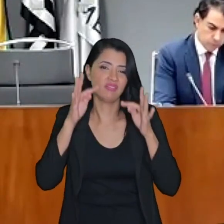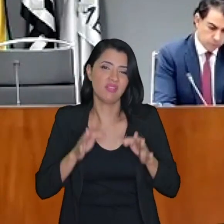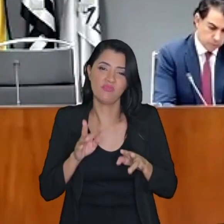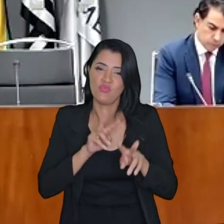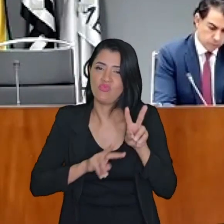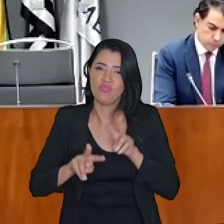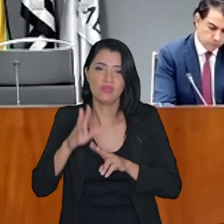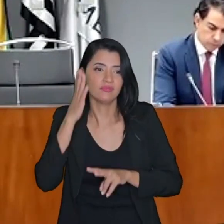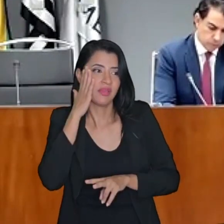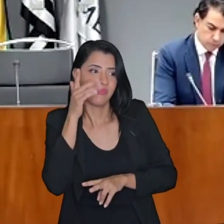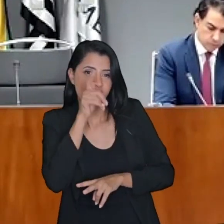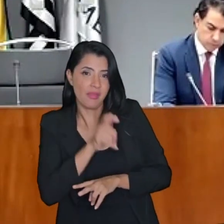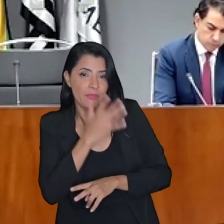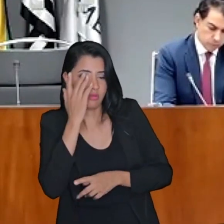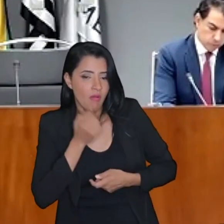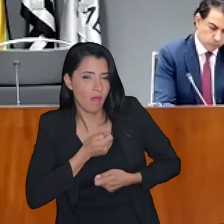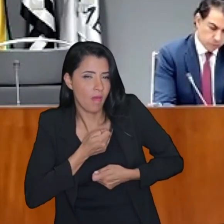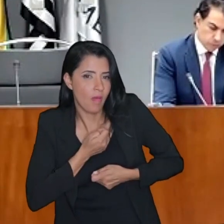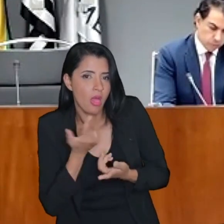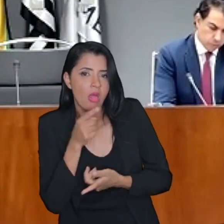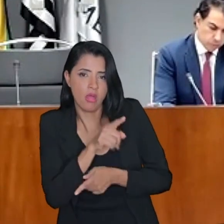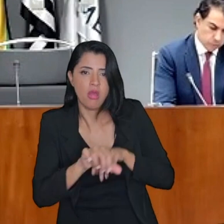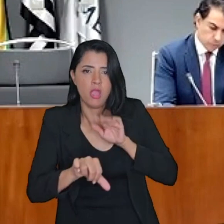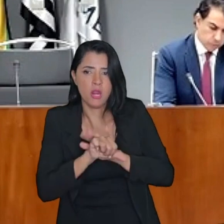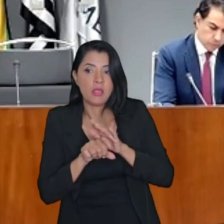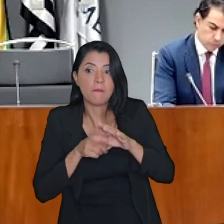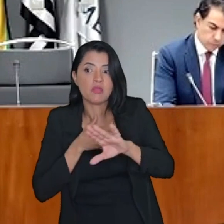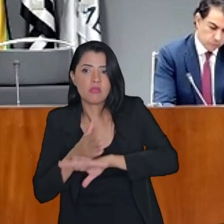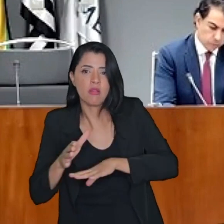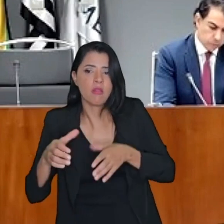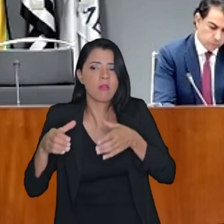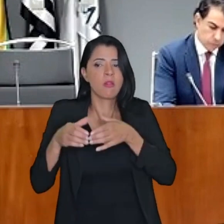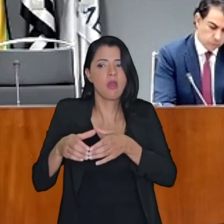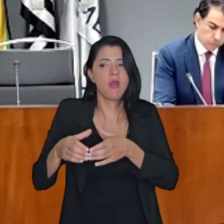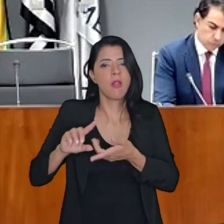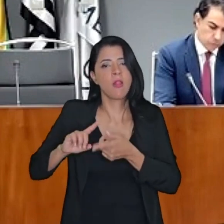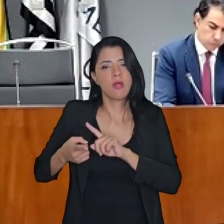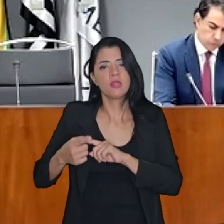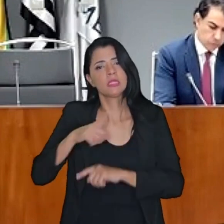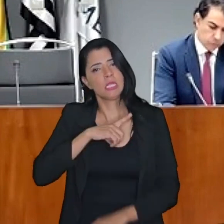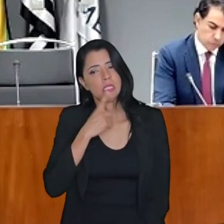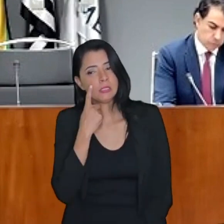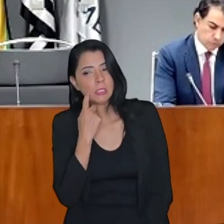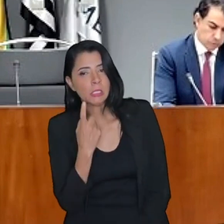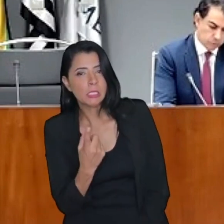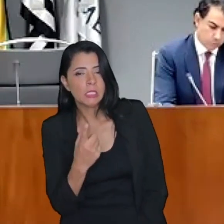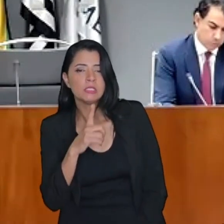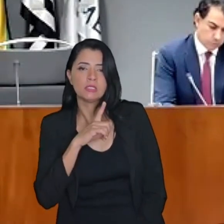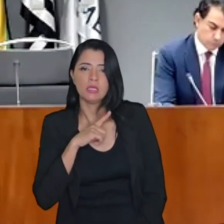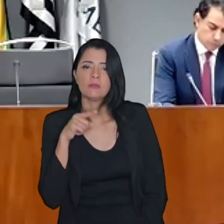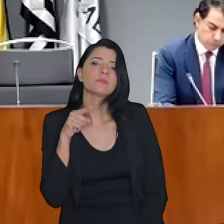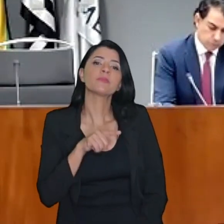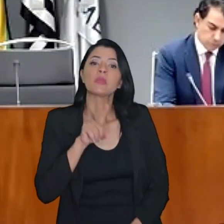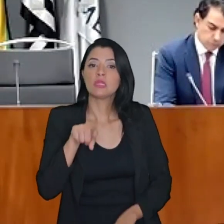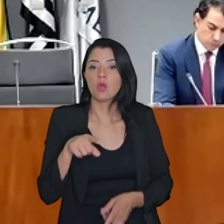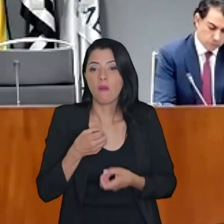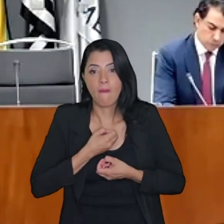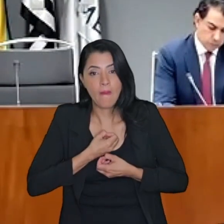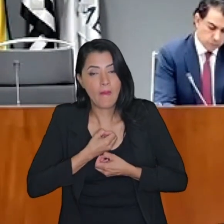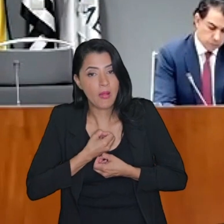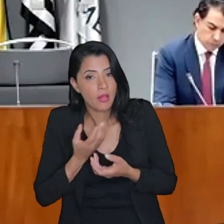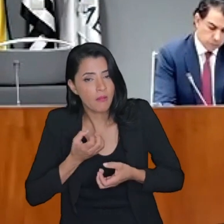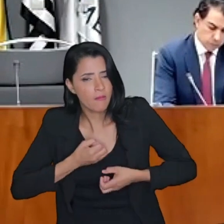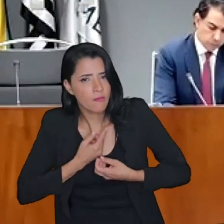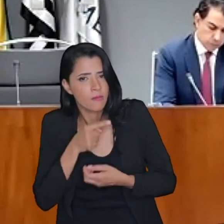de saber que o colaborador é alguém envolvido diretamente nos fatos, alguém que tem interesse nos fatos. E, portanto, a colaboração dele,